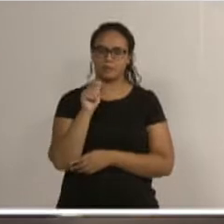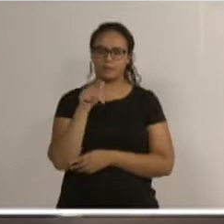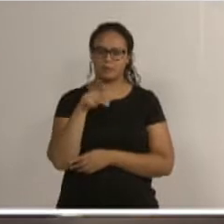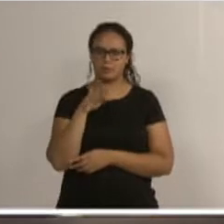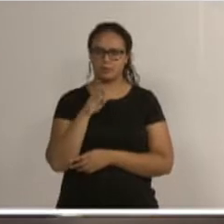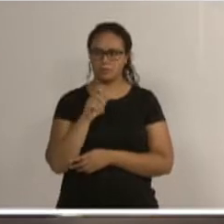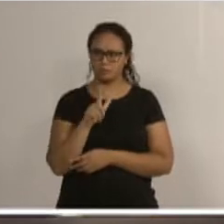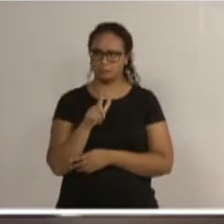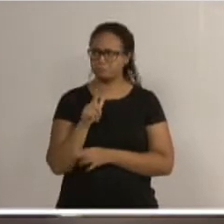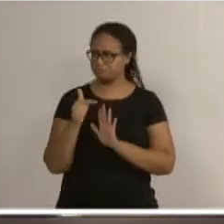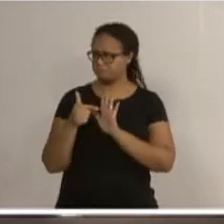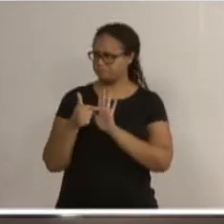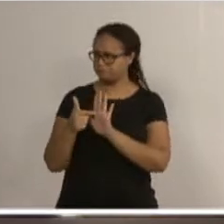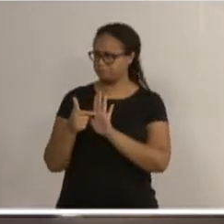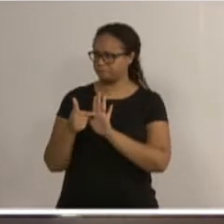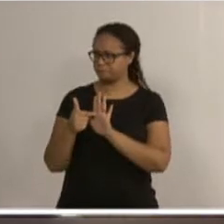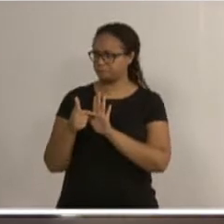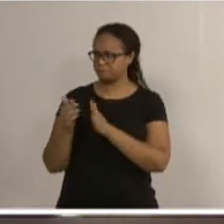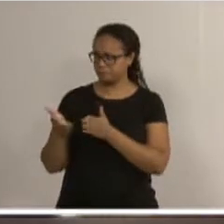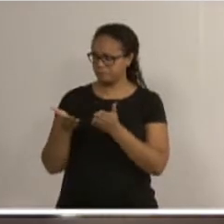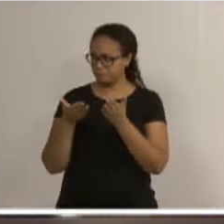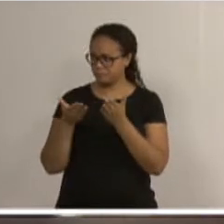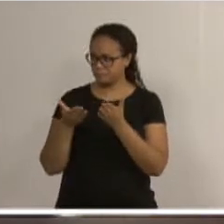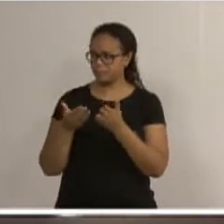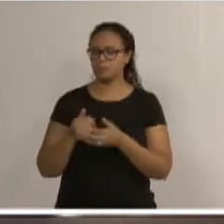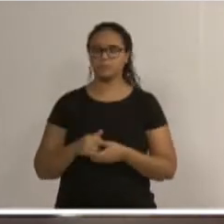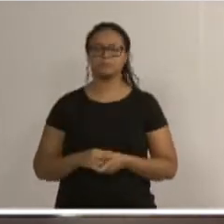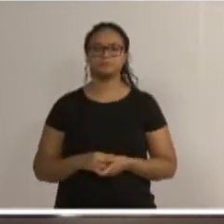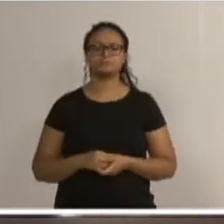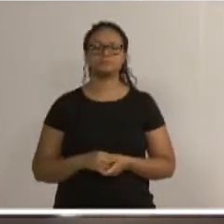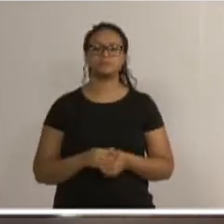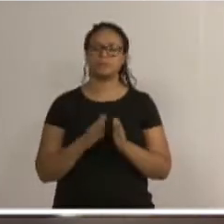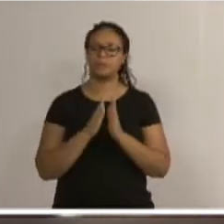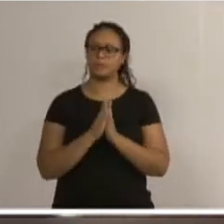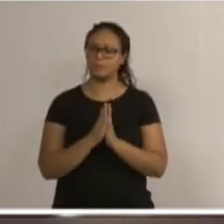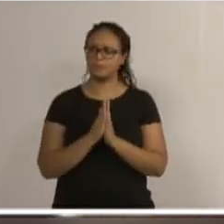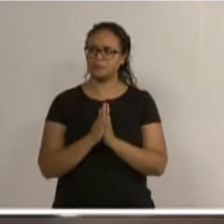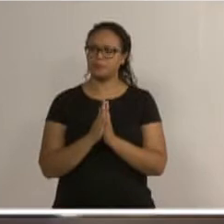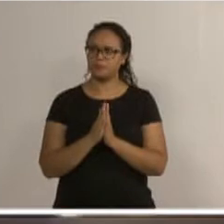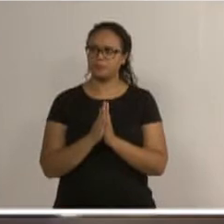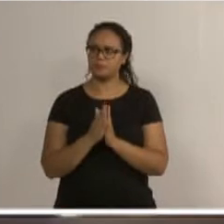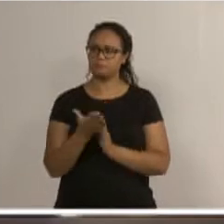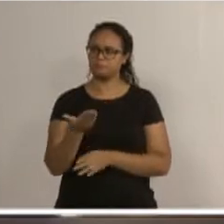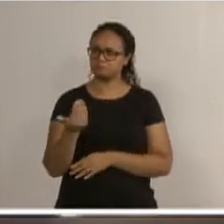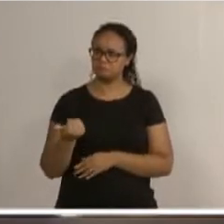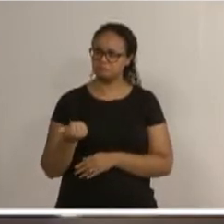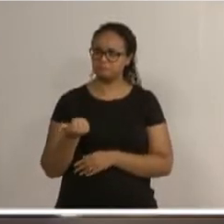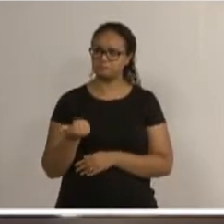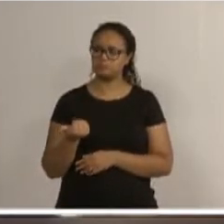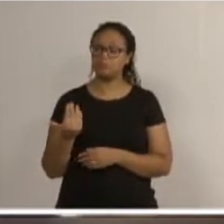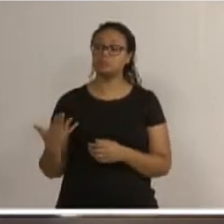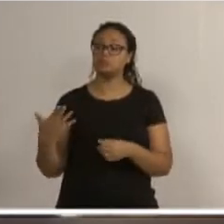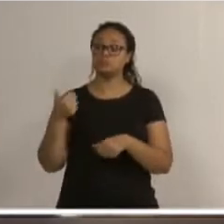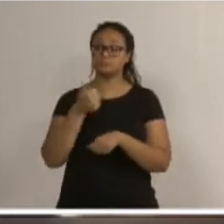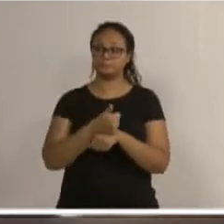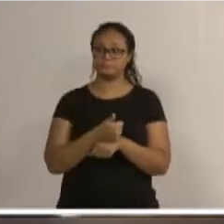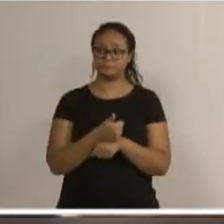apresentar? O senhor vai apresentar a planilha? Eu quero, então, fazendo uma substituição